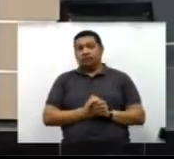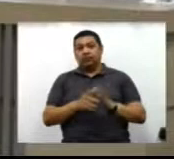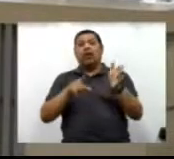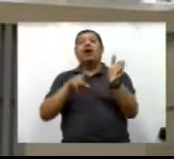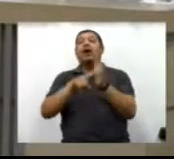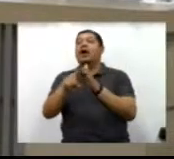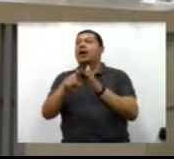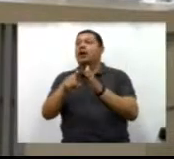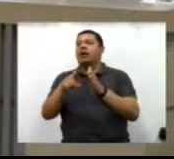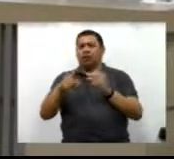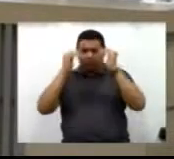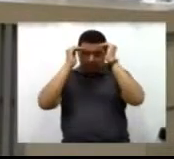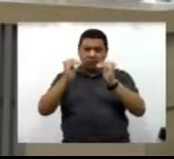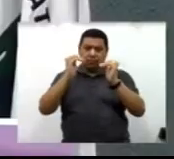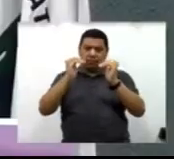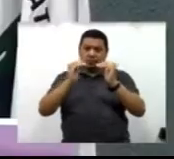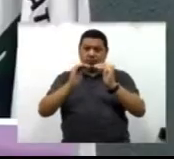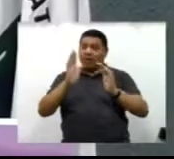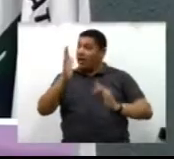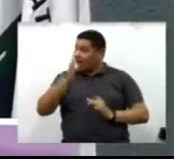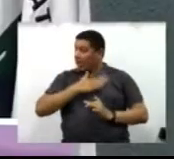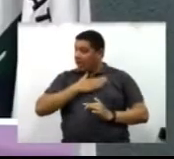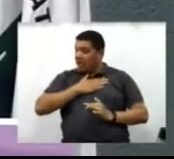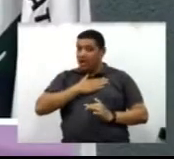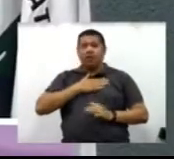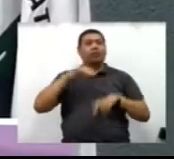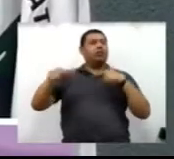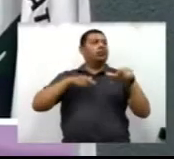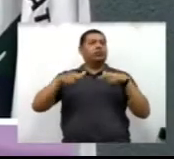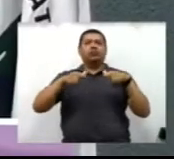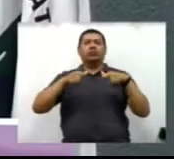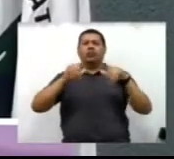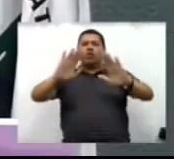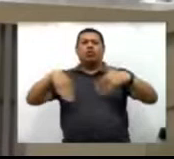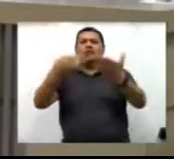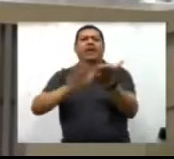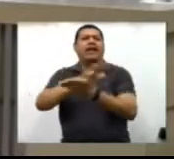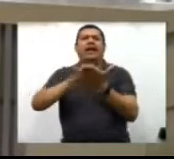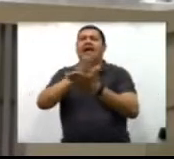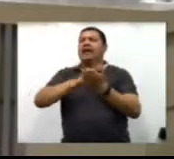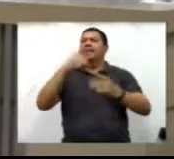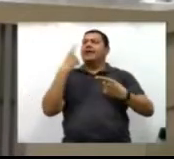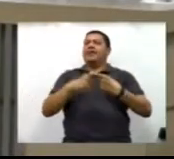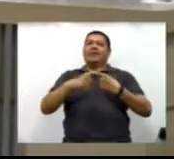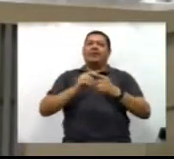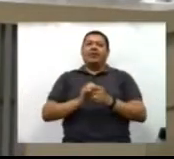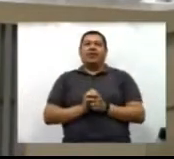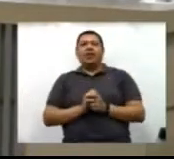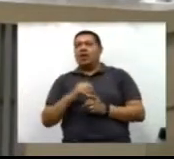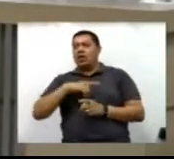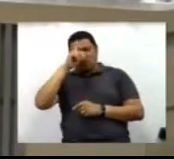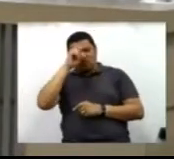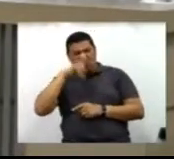acusação. Com todo respeito, prefeito, Sim. eu mando no meu mandato, eu não devo satisfação a Vossa Excelência para dizer se eu vou em hospital de campanha